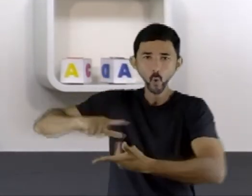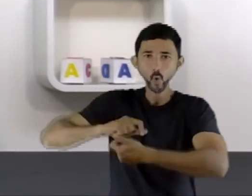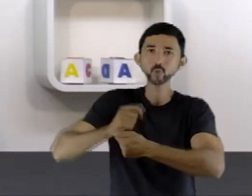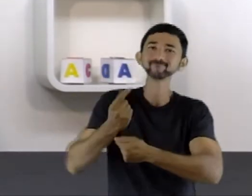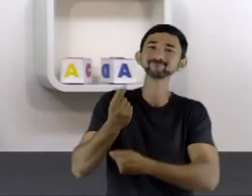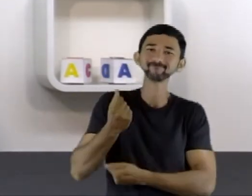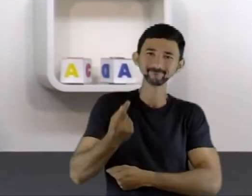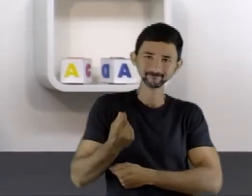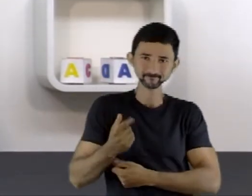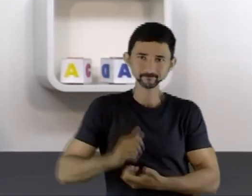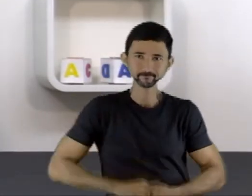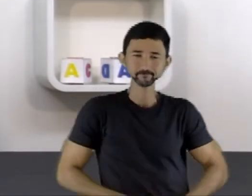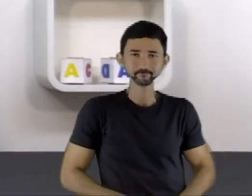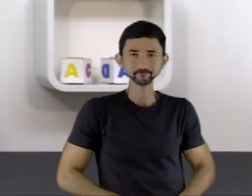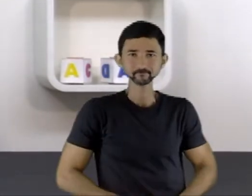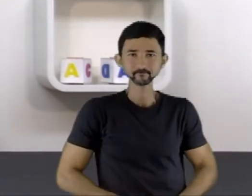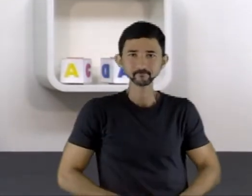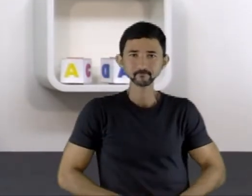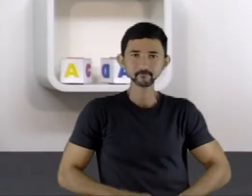mundial. Como estava no texto,